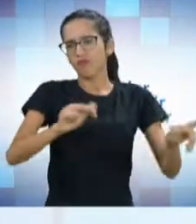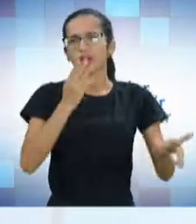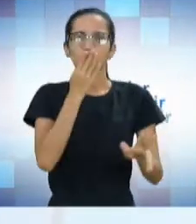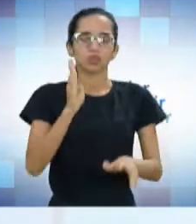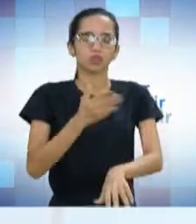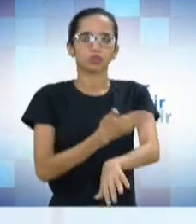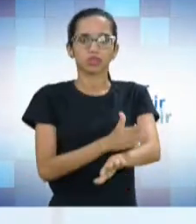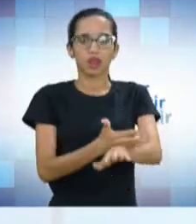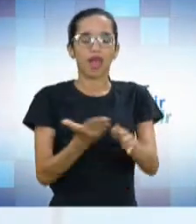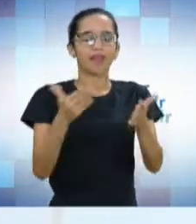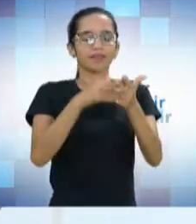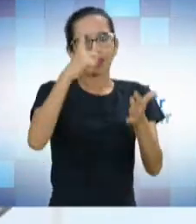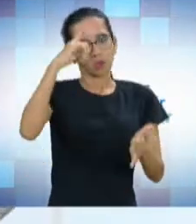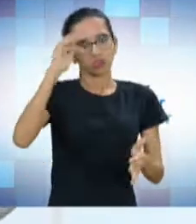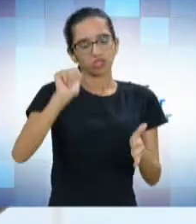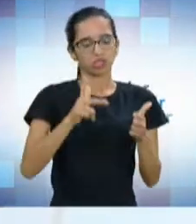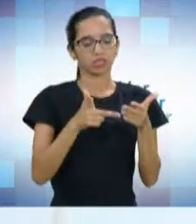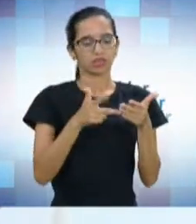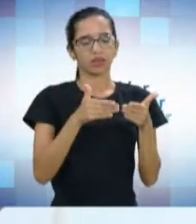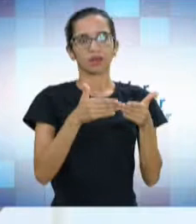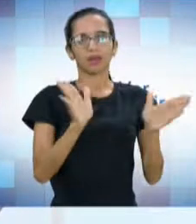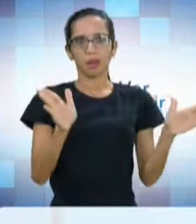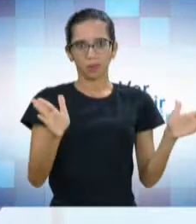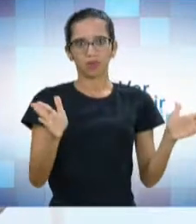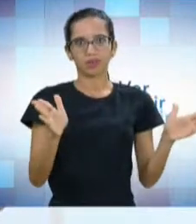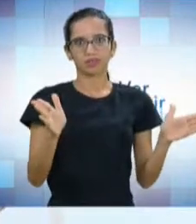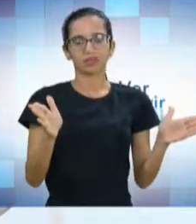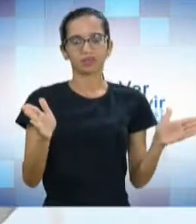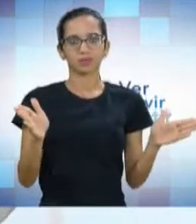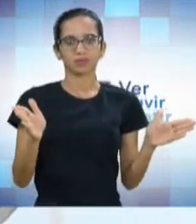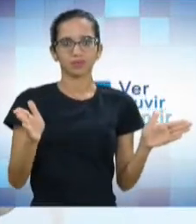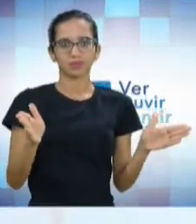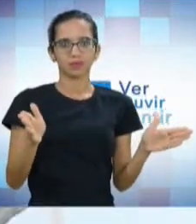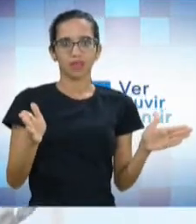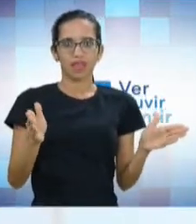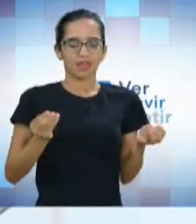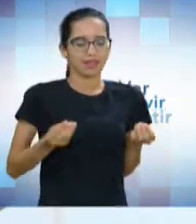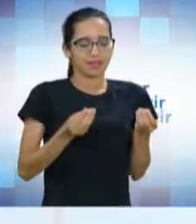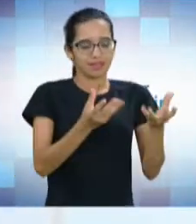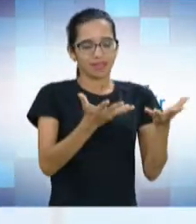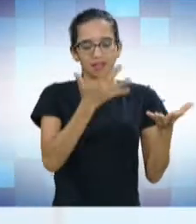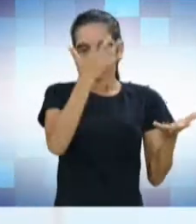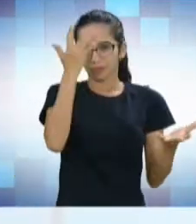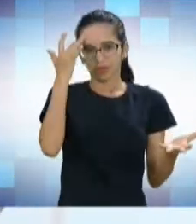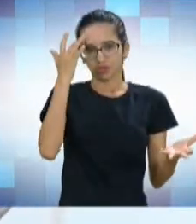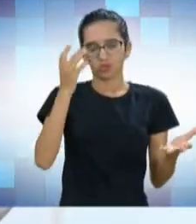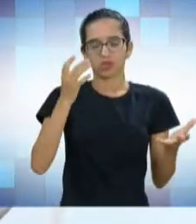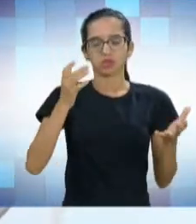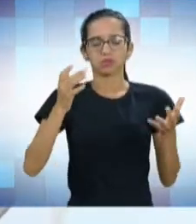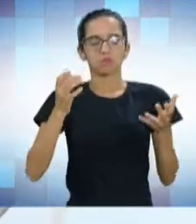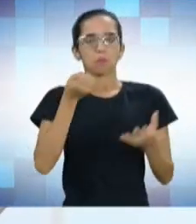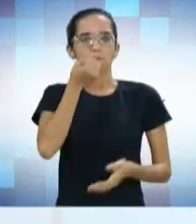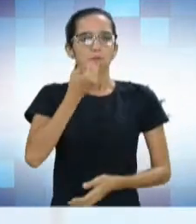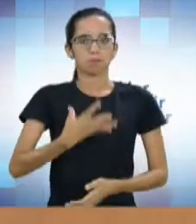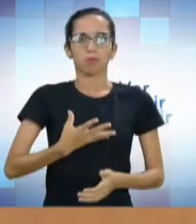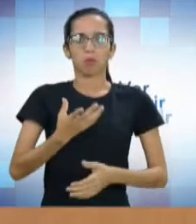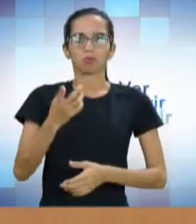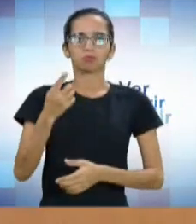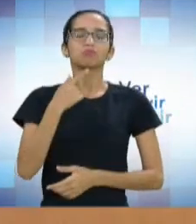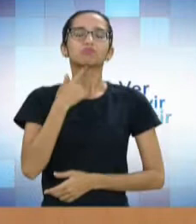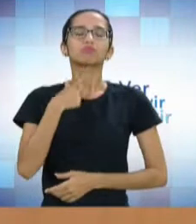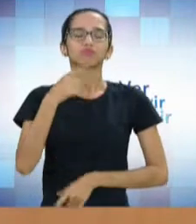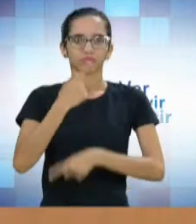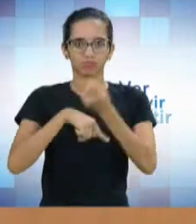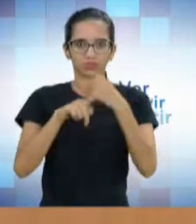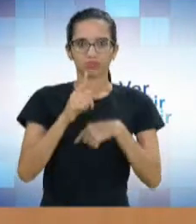chegar o dia da inauguração para nós é entregarmos as pessoas o equipamento com as pessoas preparadas para o sucesso e o interesse